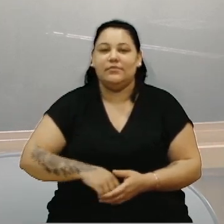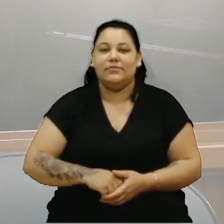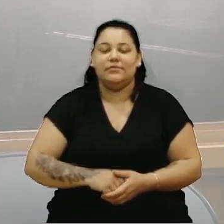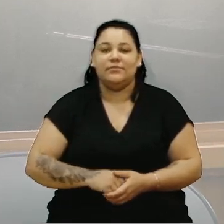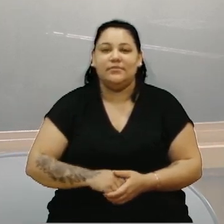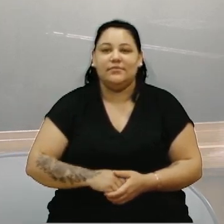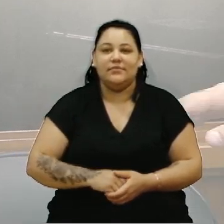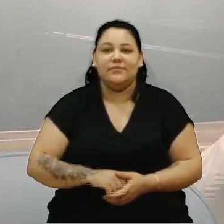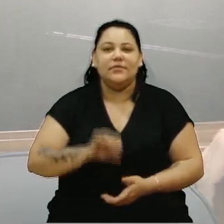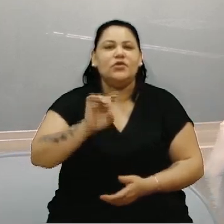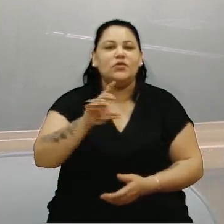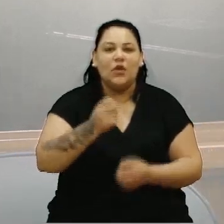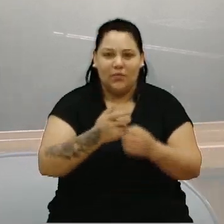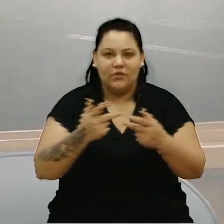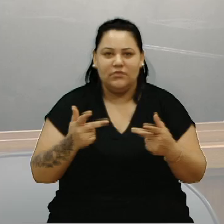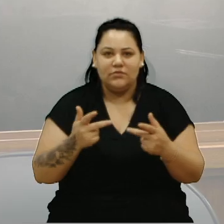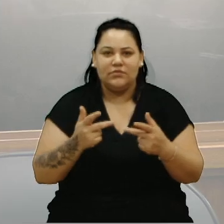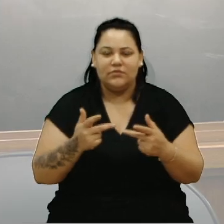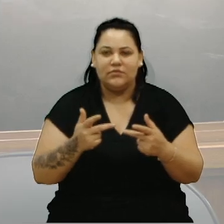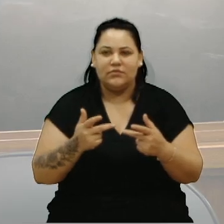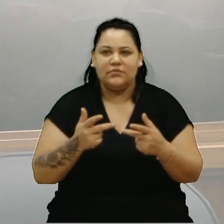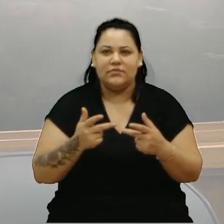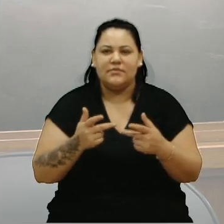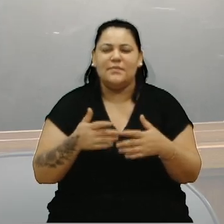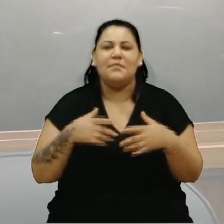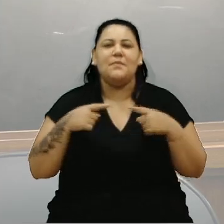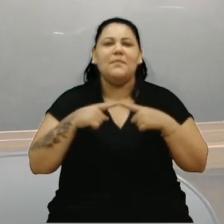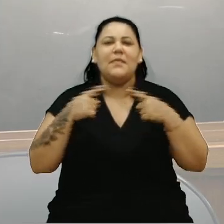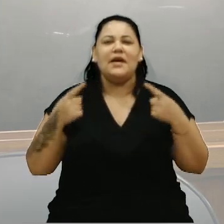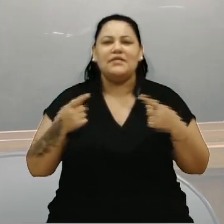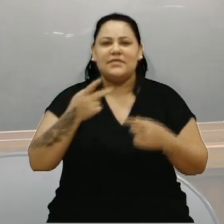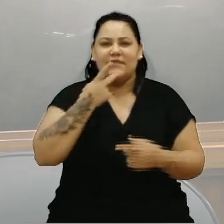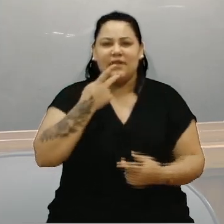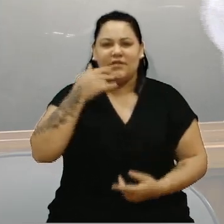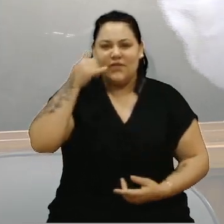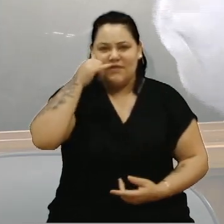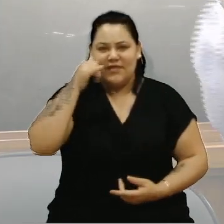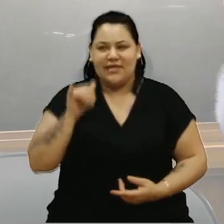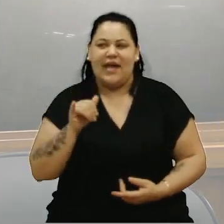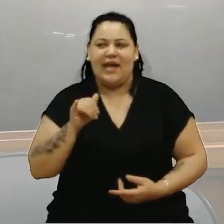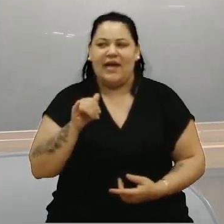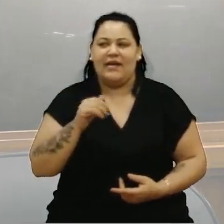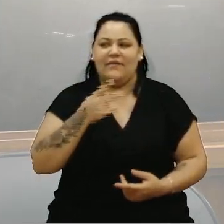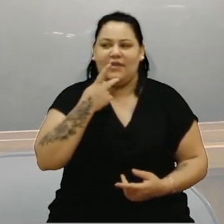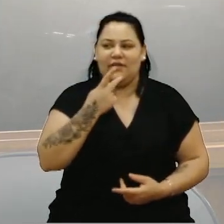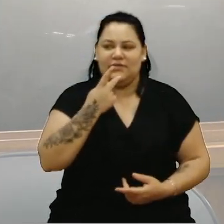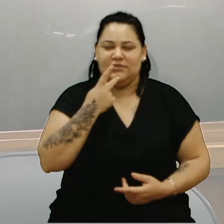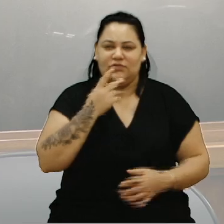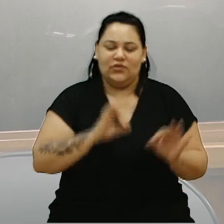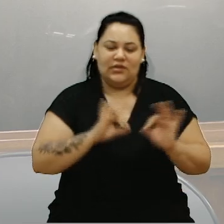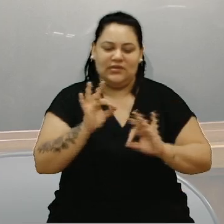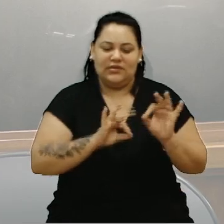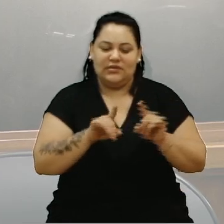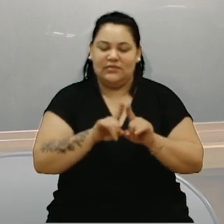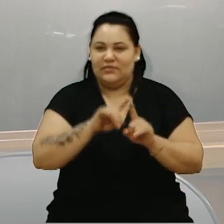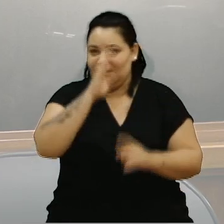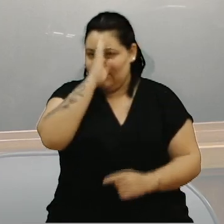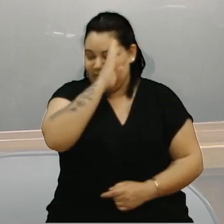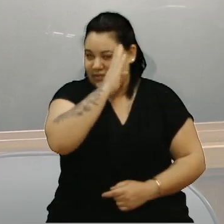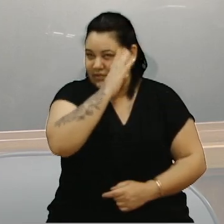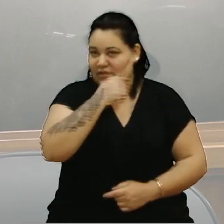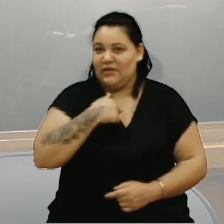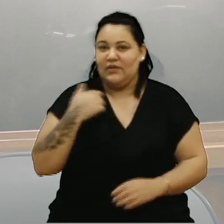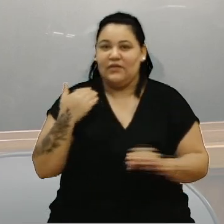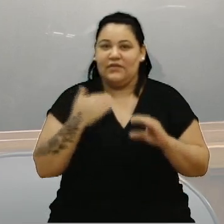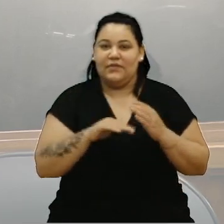Só uma coisa... Mas quando a gente fala de prevenção e de planejamento, o vereador Bressan, eu até mandei uma mensagem ontem